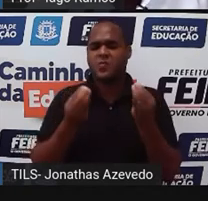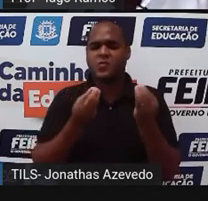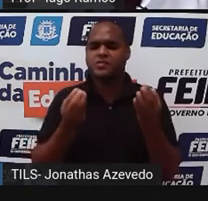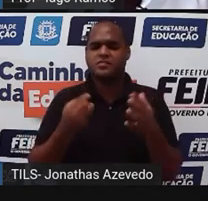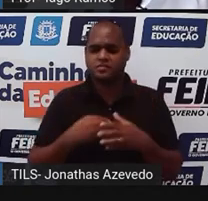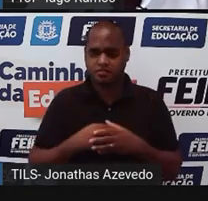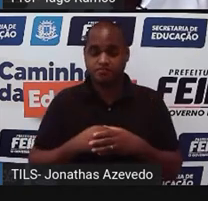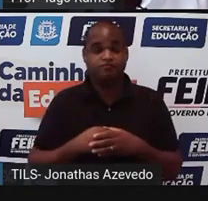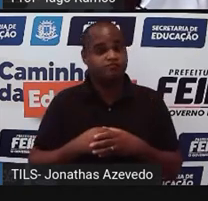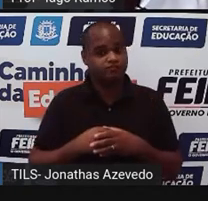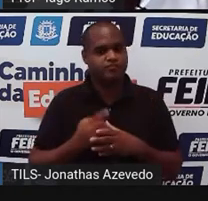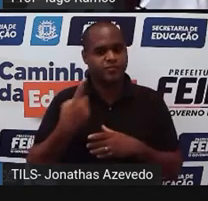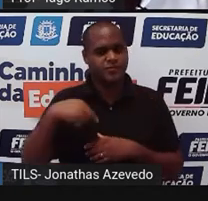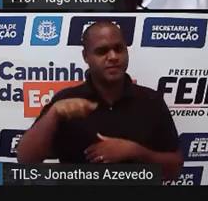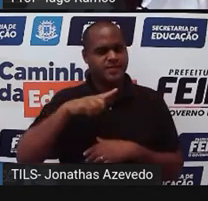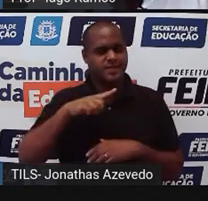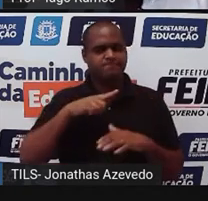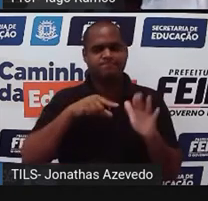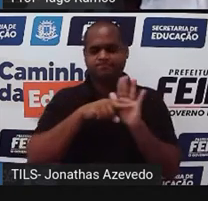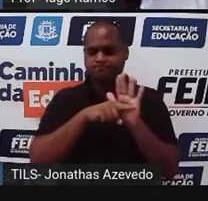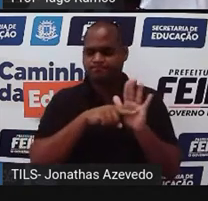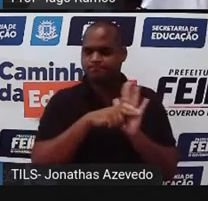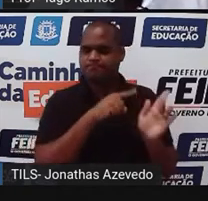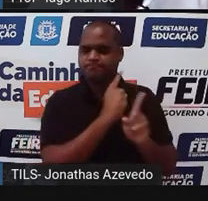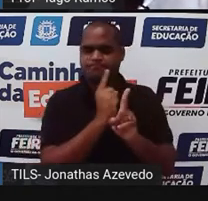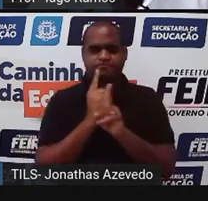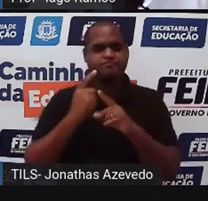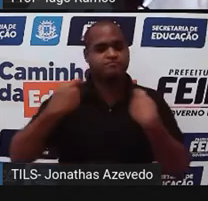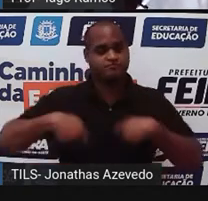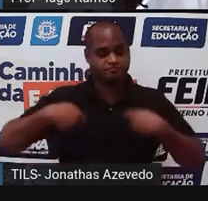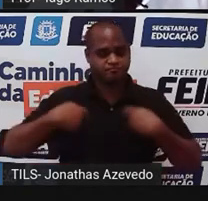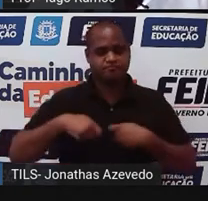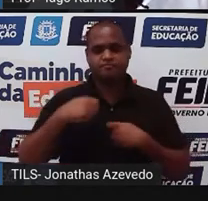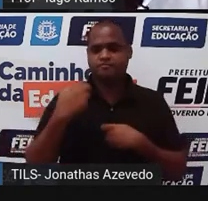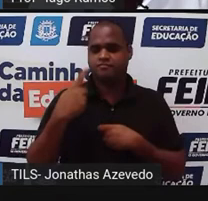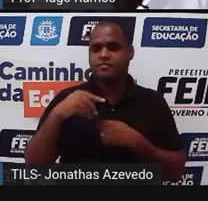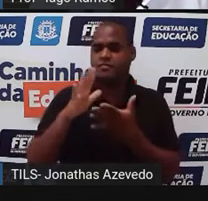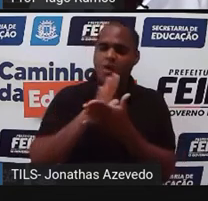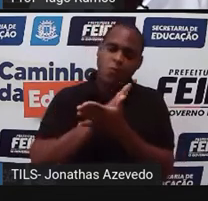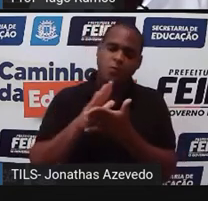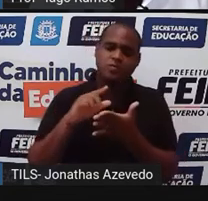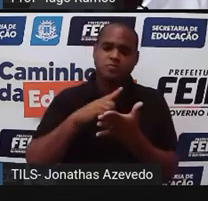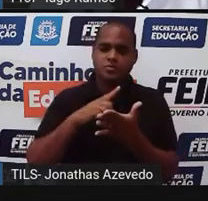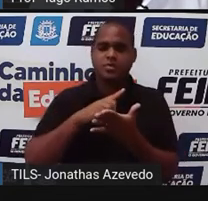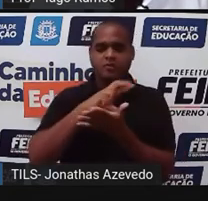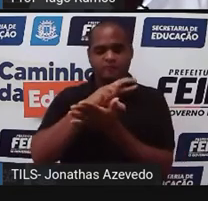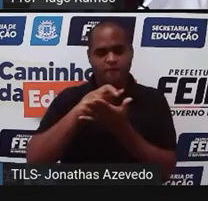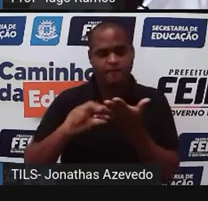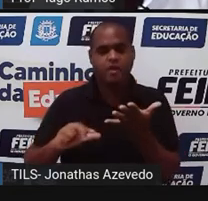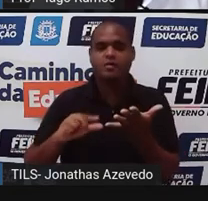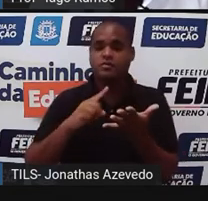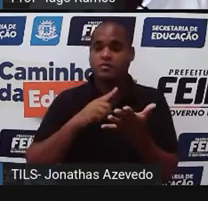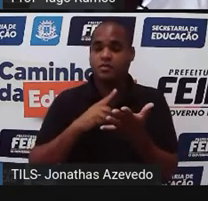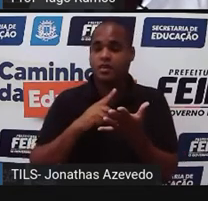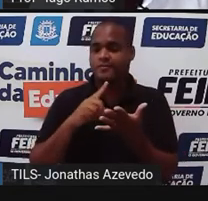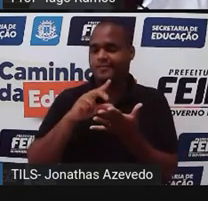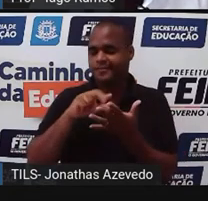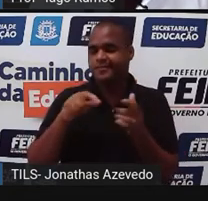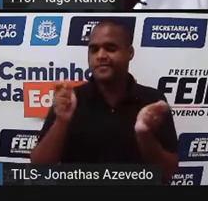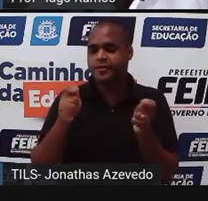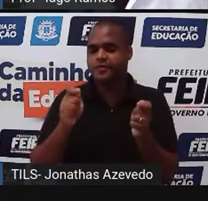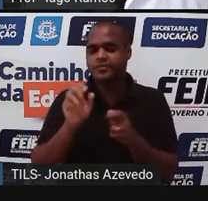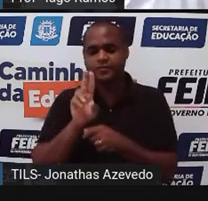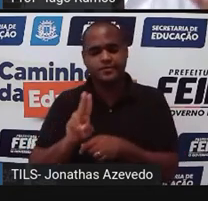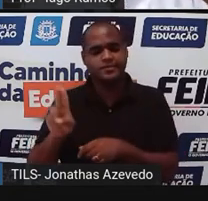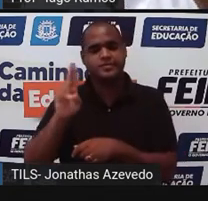fazer essa investigação Zinha Tá bom eu vou precisar que você tem aí mão alguns materiais alguns instrumentos